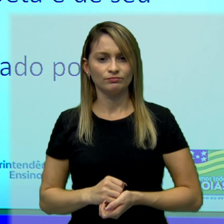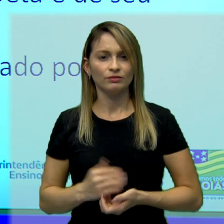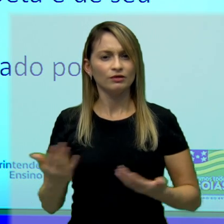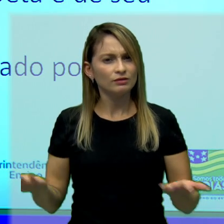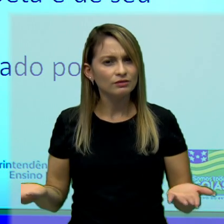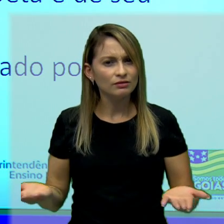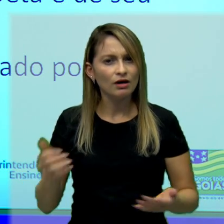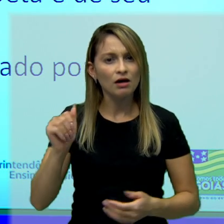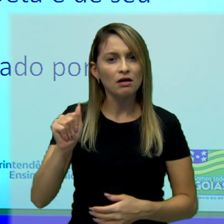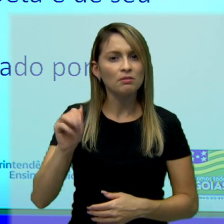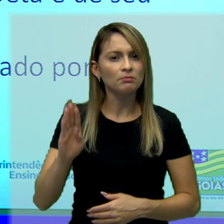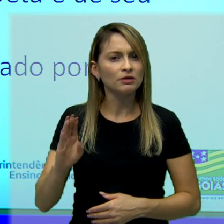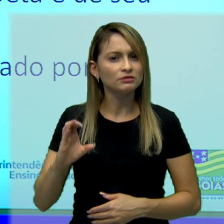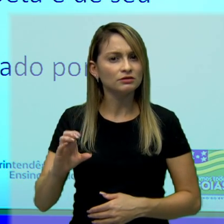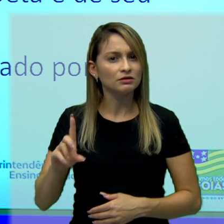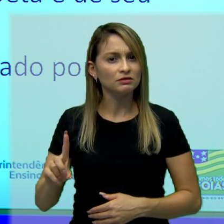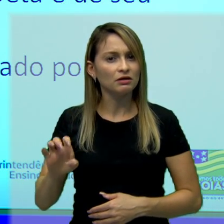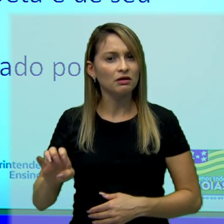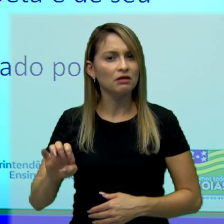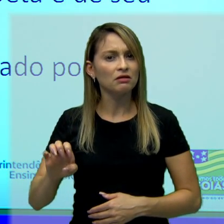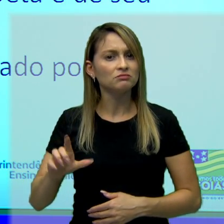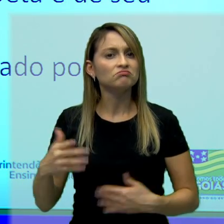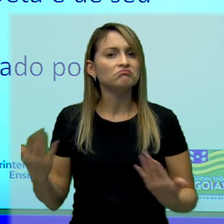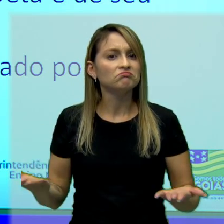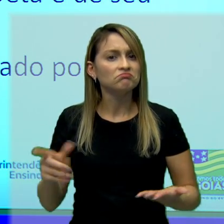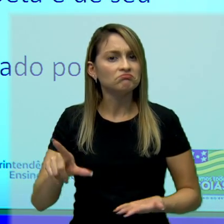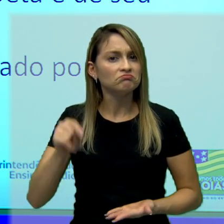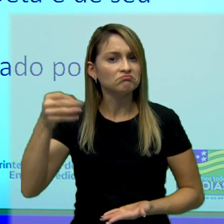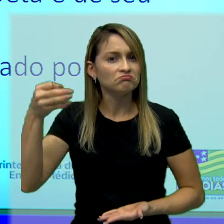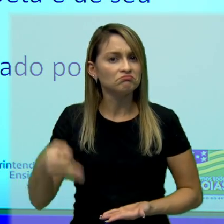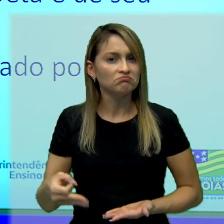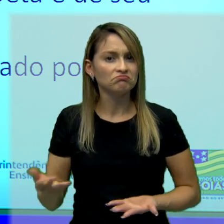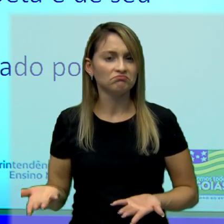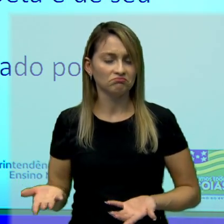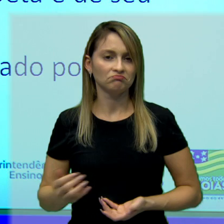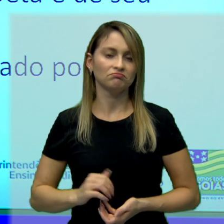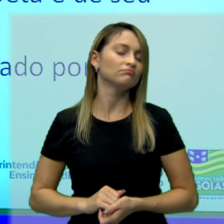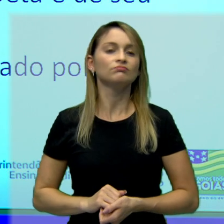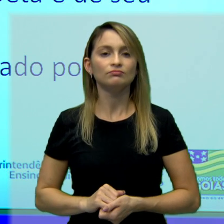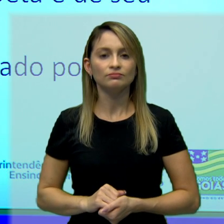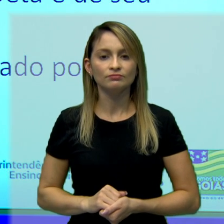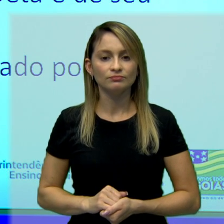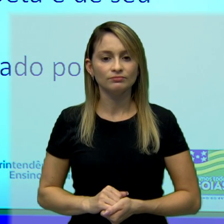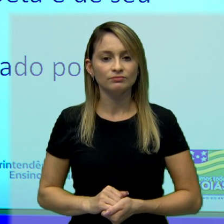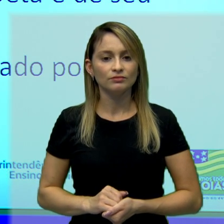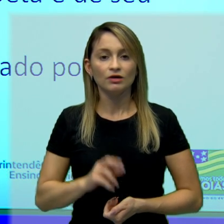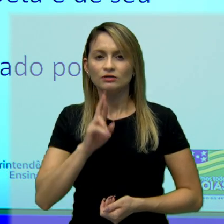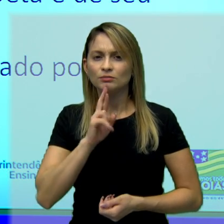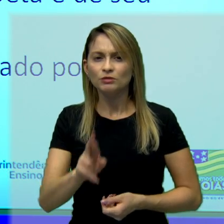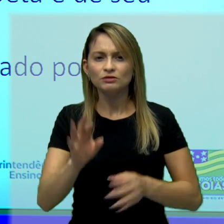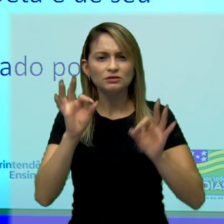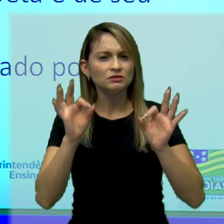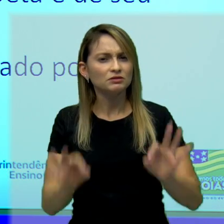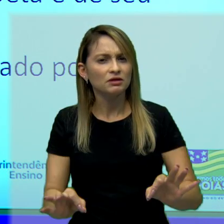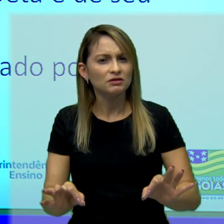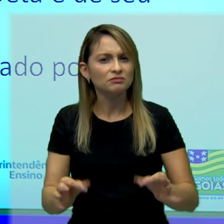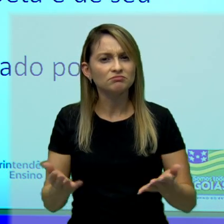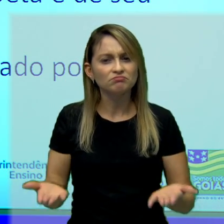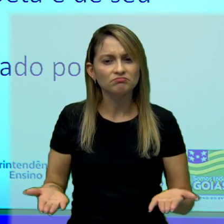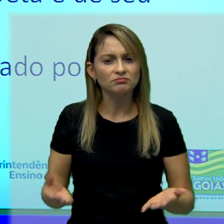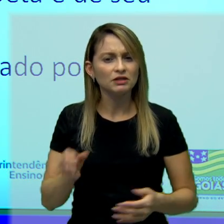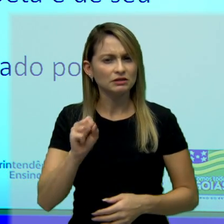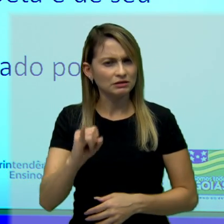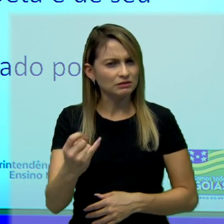econômicas. E aí, A, B, C, D ou E? Qual seria a alternativa